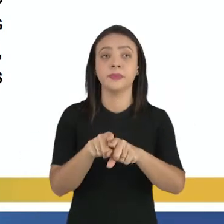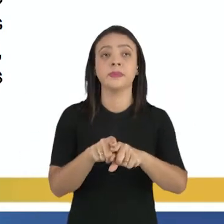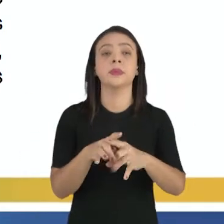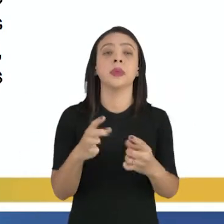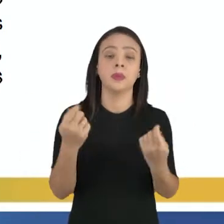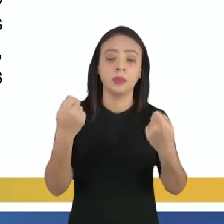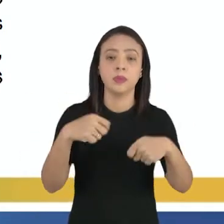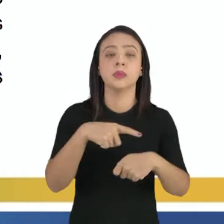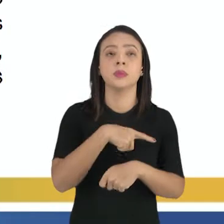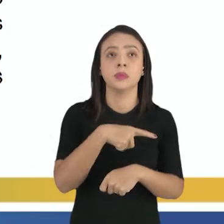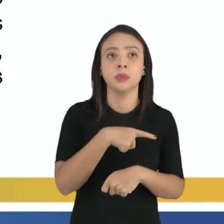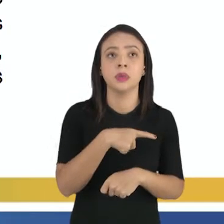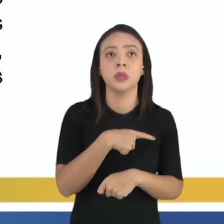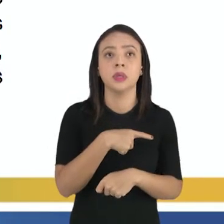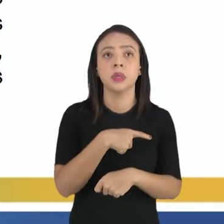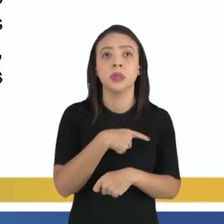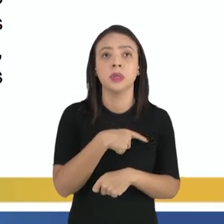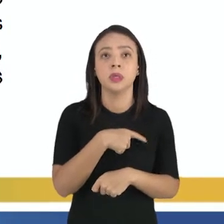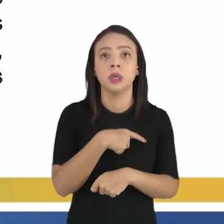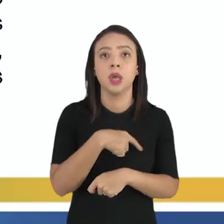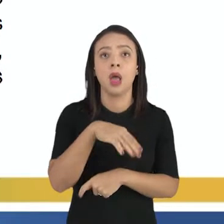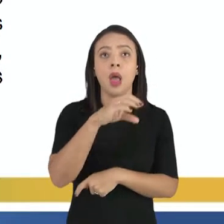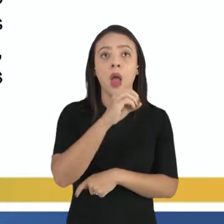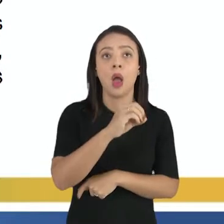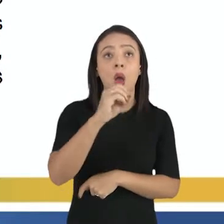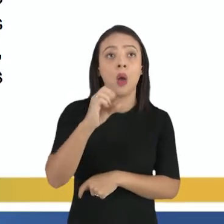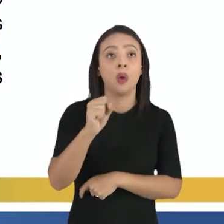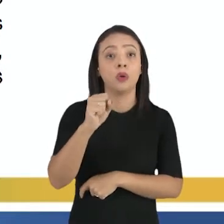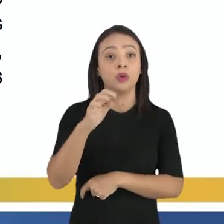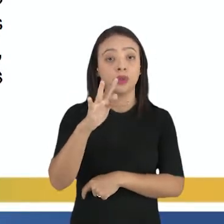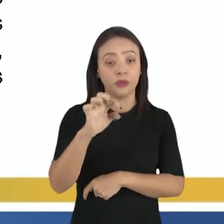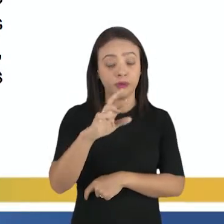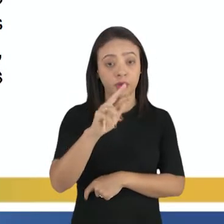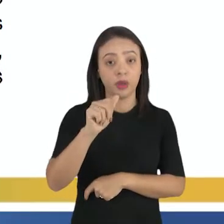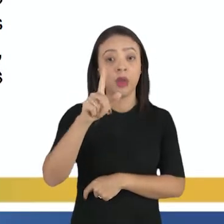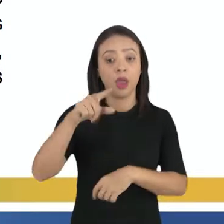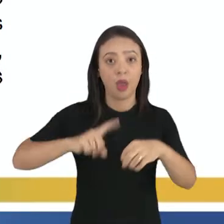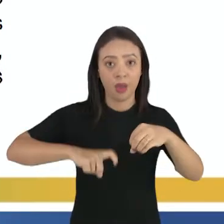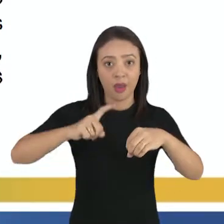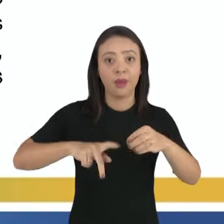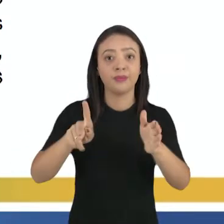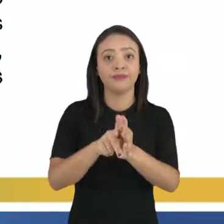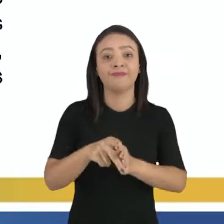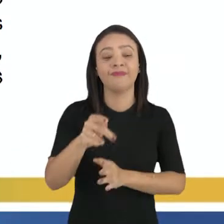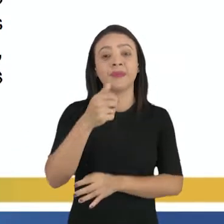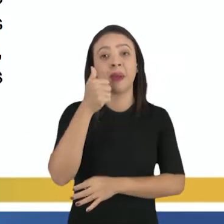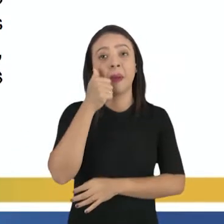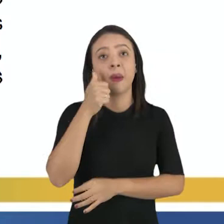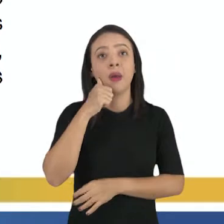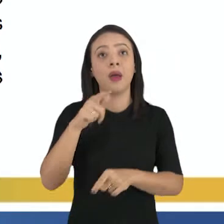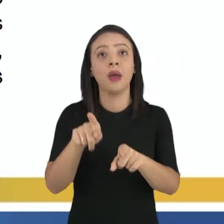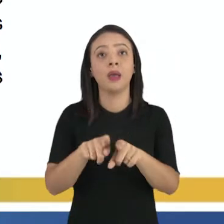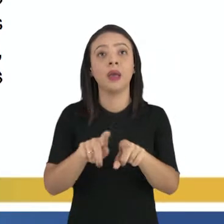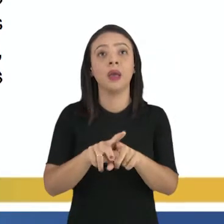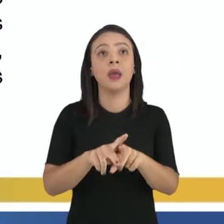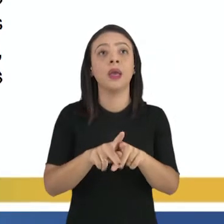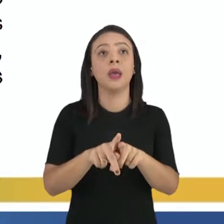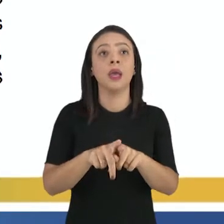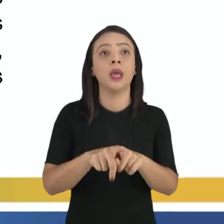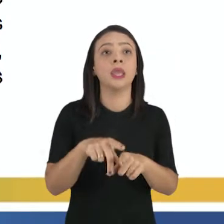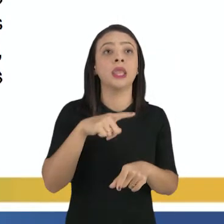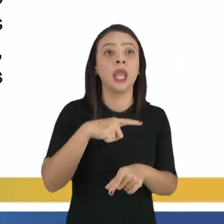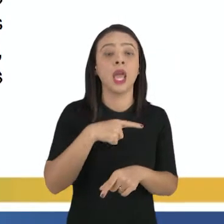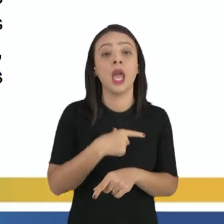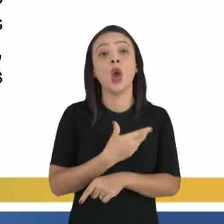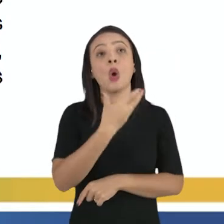elas possuem a oosfera como um gameta feminino e os anterozoides como gametas